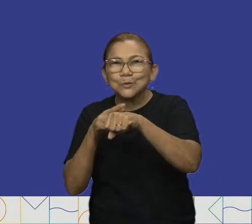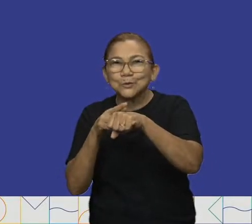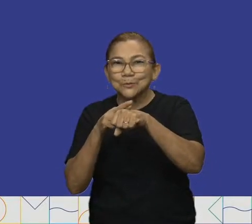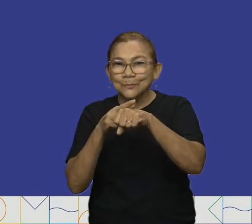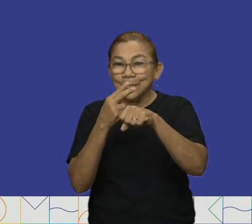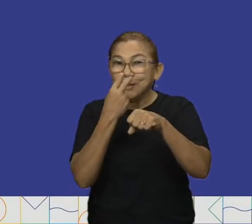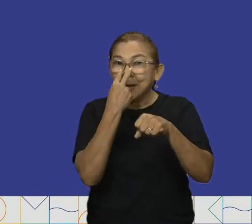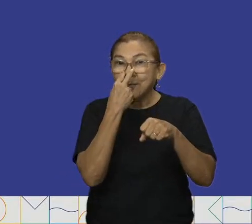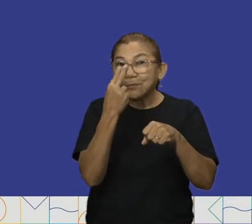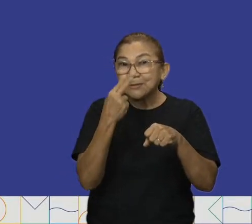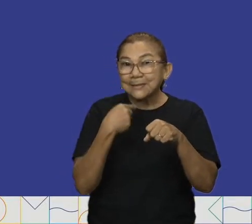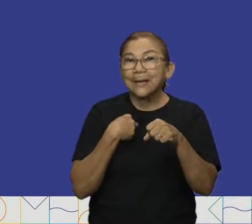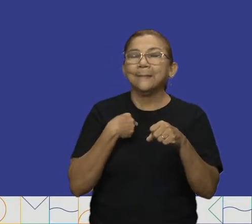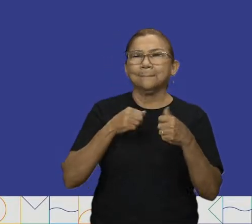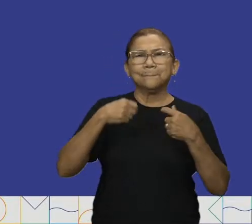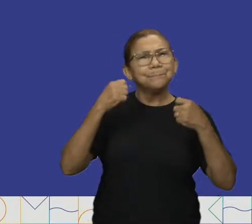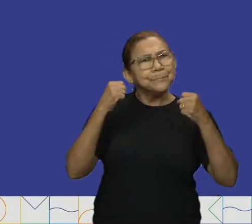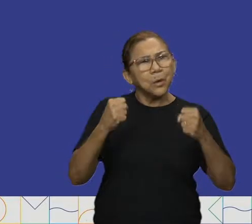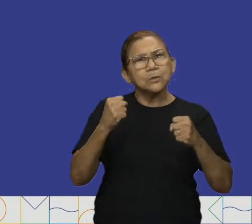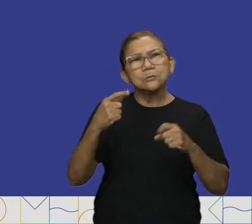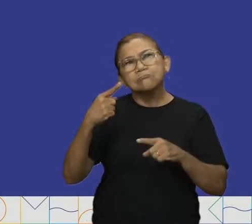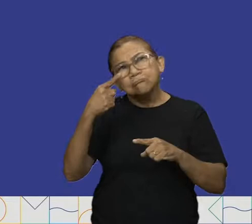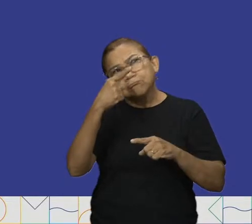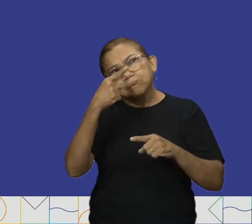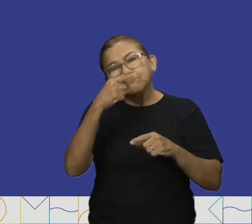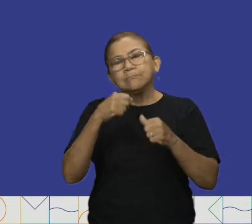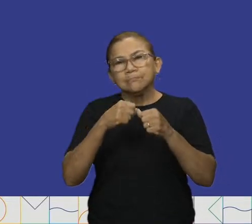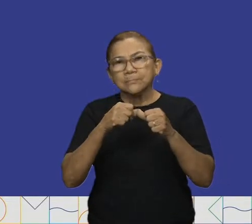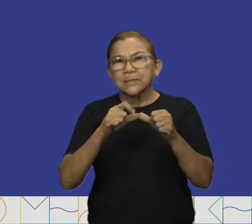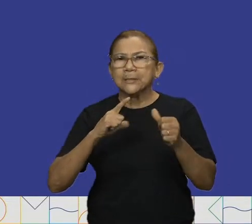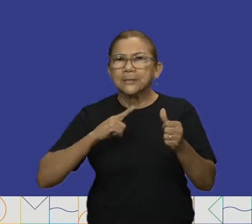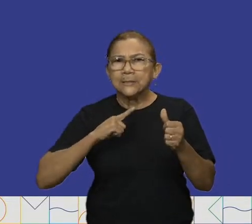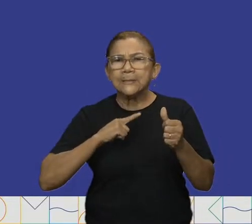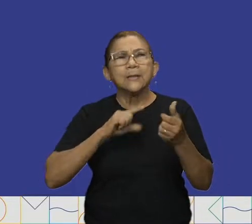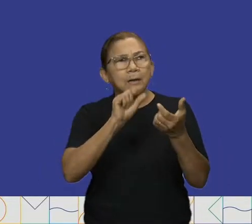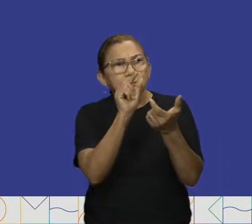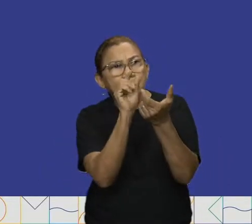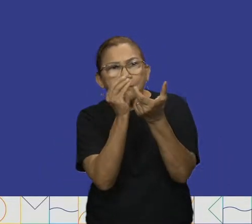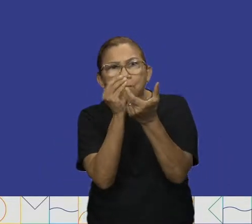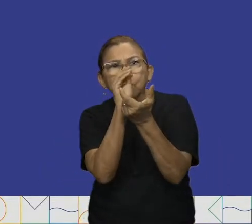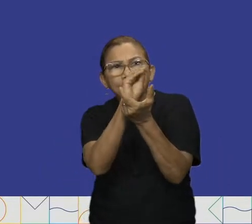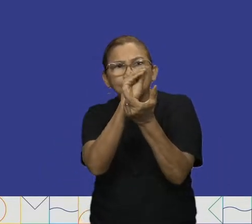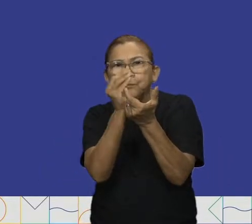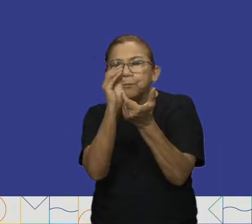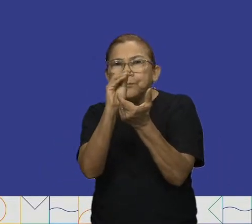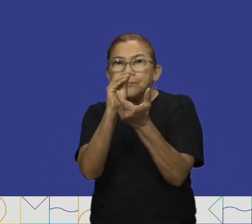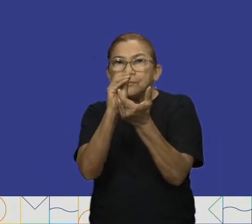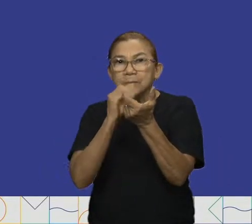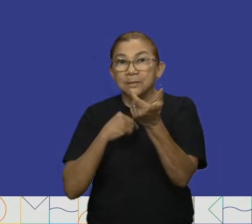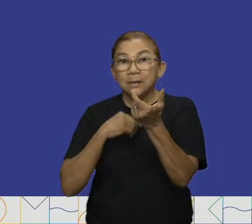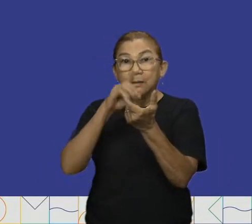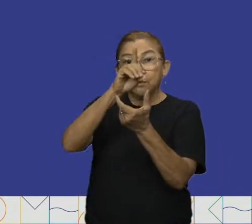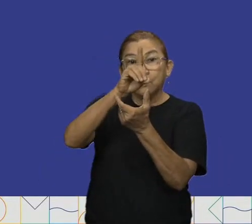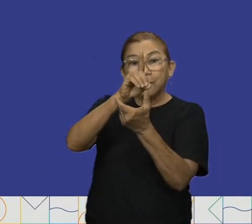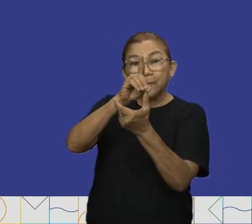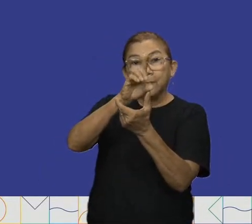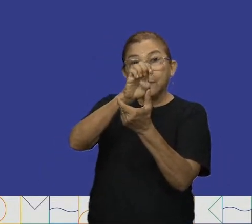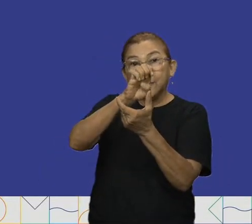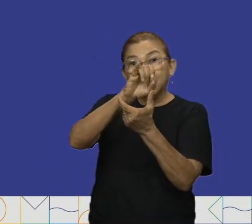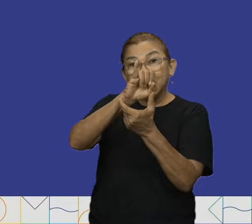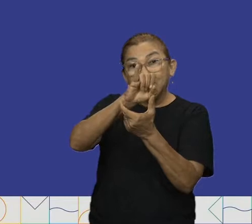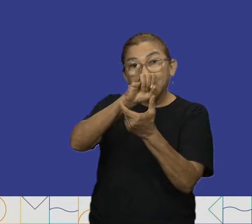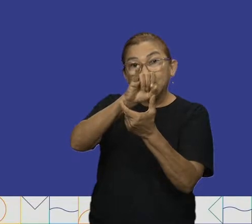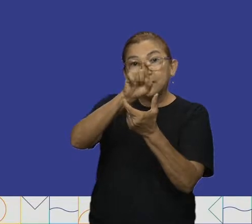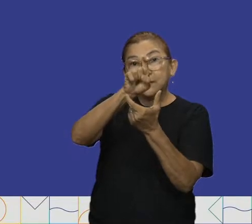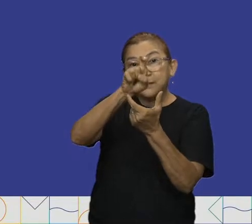essas palavras, se vocês perceberem, são da canção, tá? Nós tiramos de lá pra gente reforçar com vocês aqui. Dei,